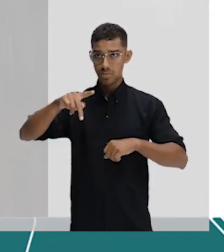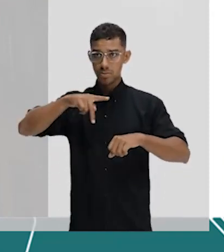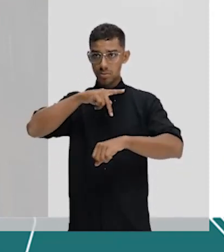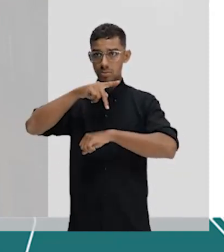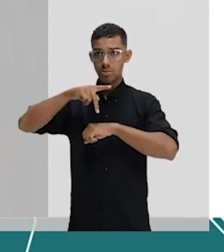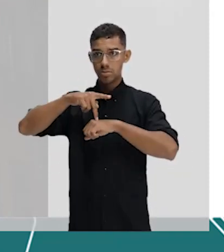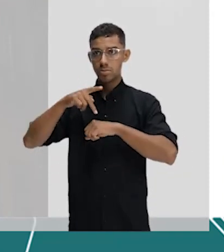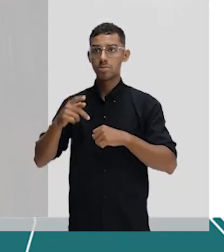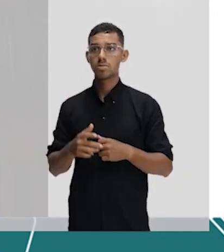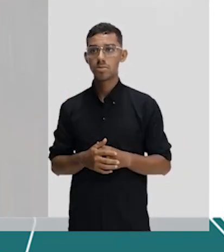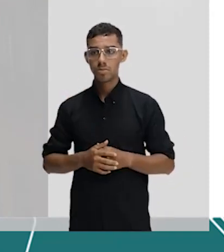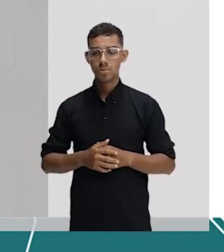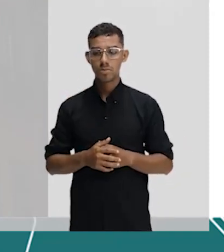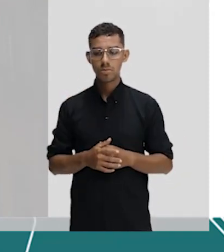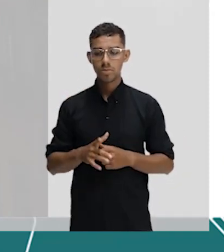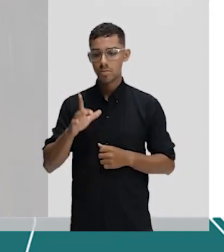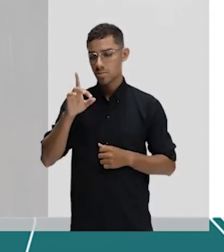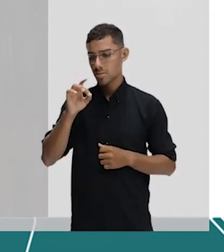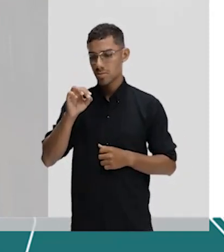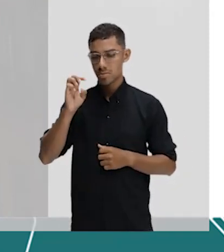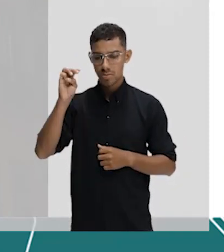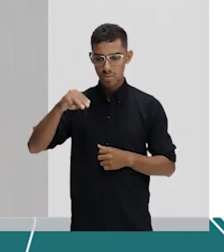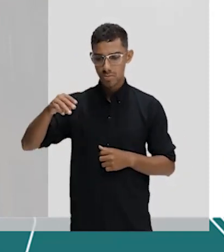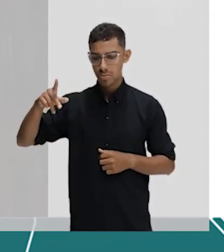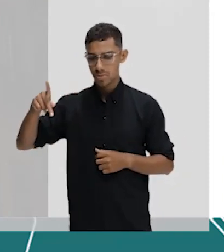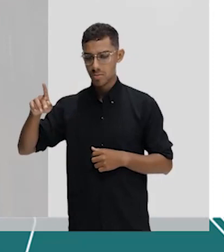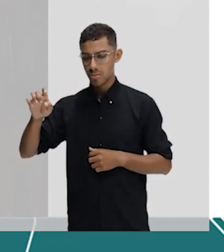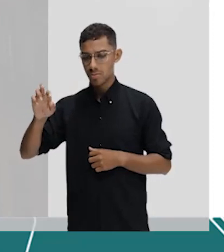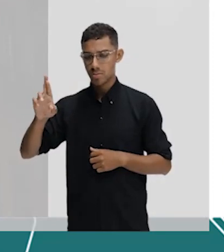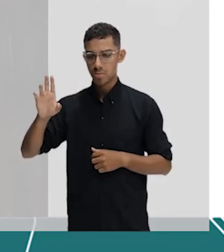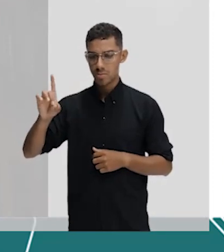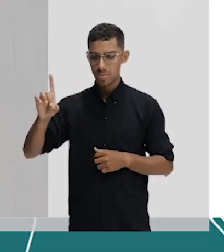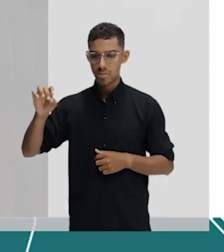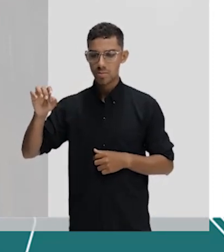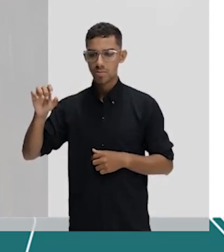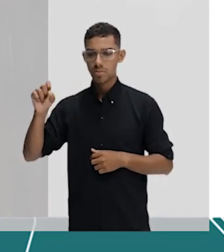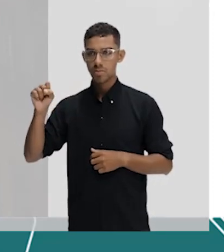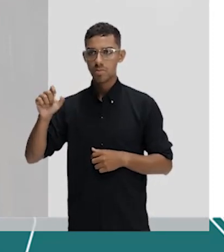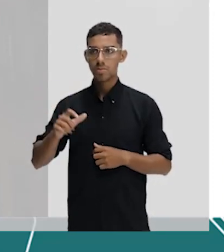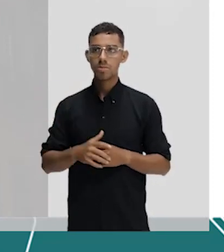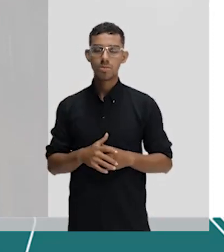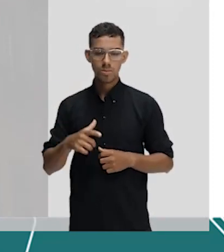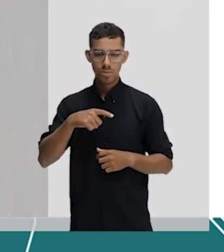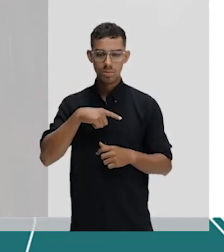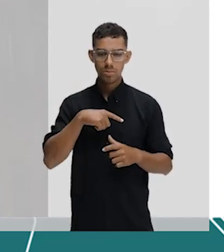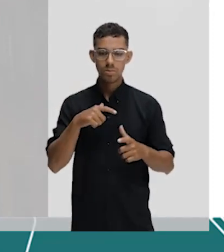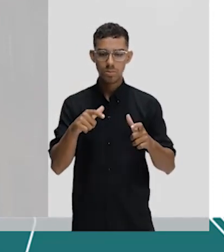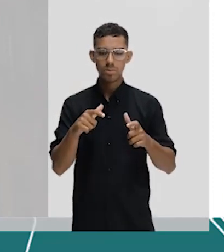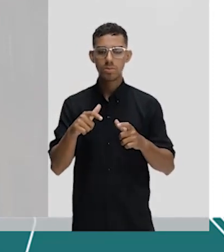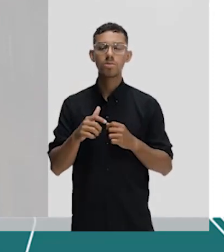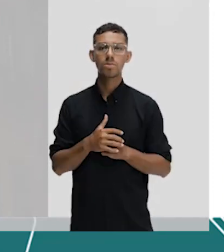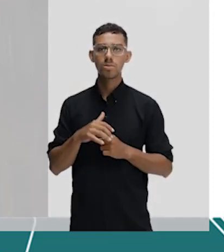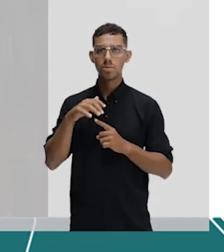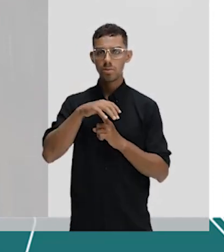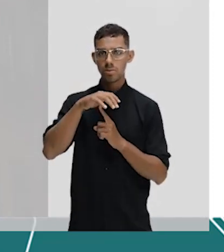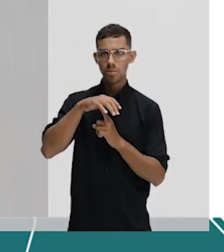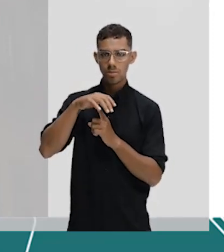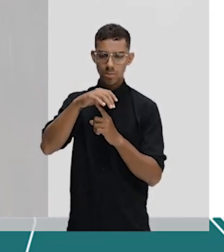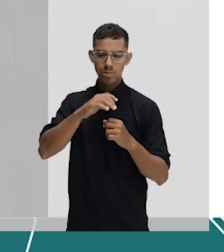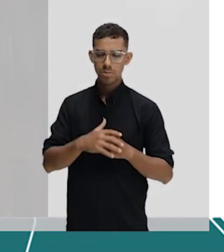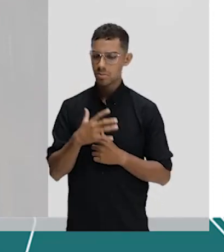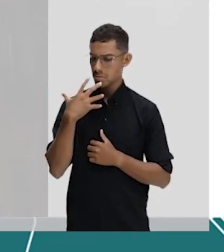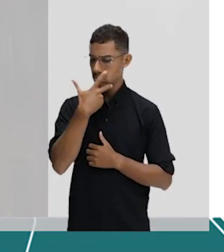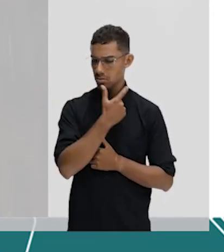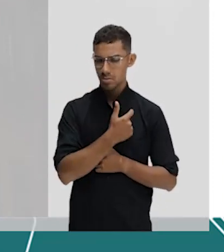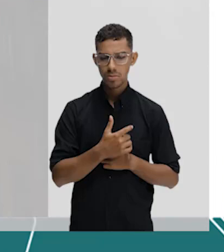chamada Praça Dom Pedro II, onde tem um evento cultural chamado Feirinha, você tira a foto daquilo ali, porque o prédio é